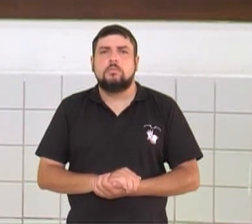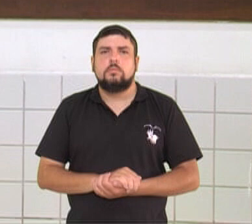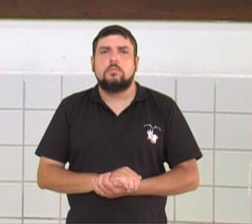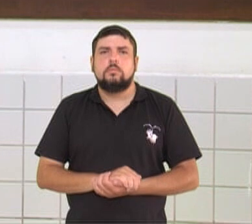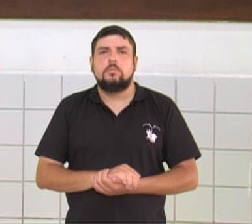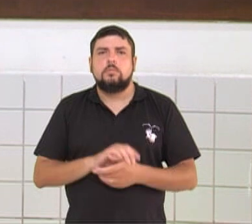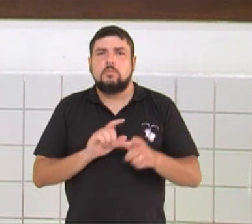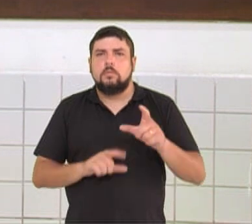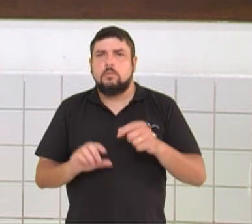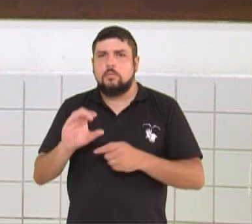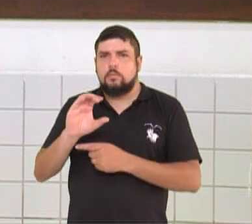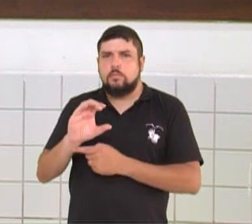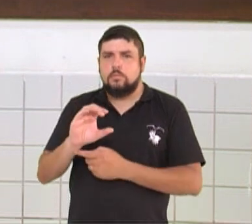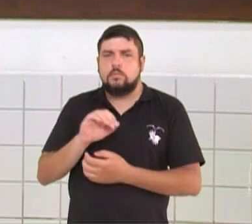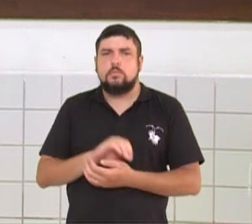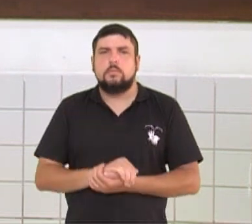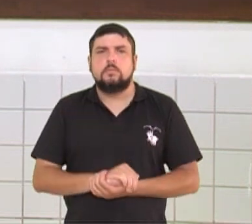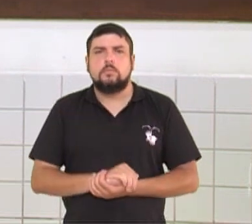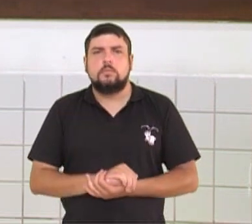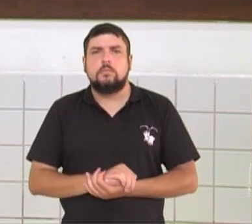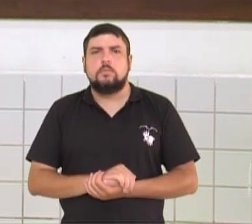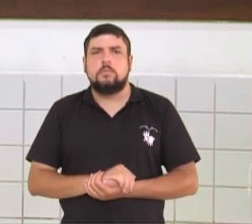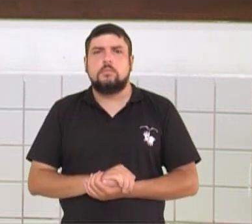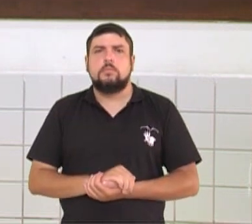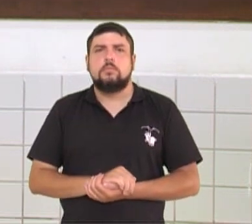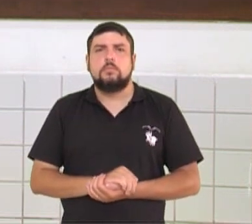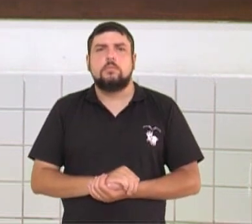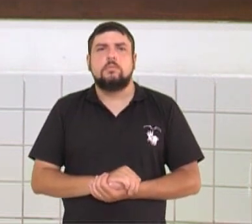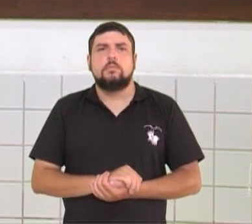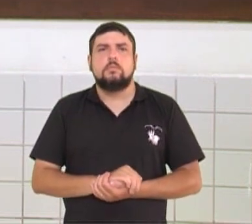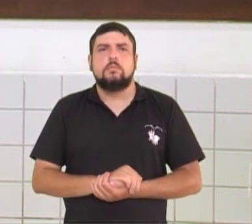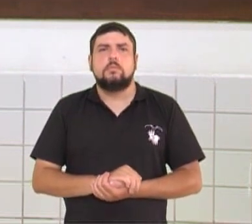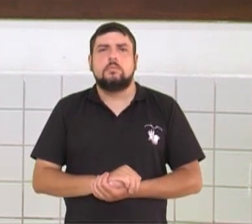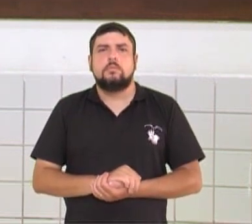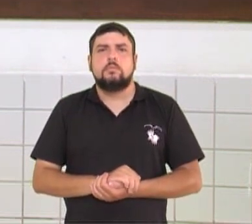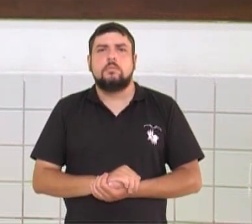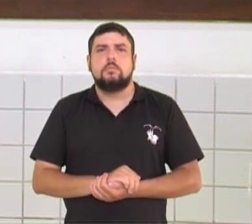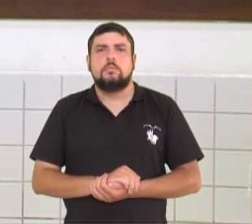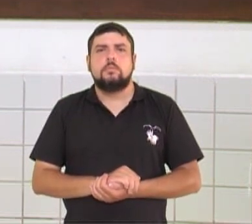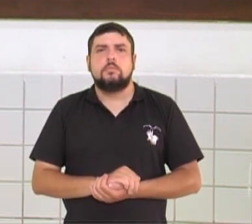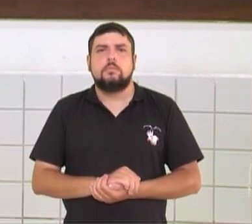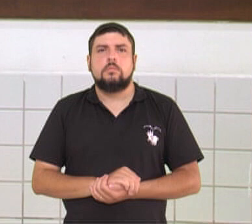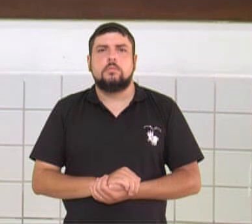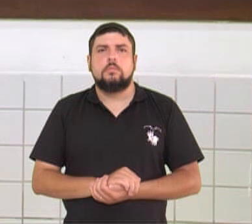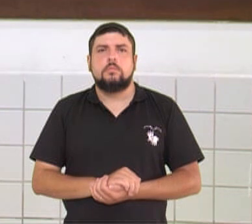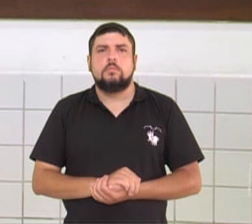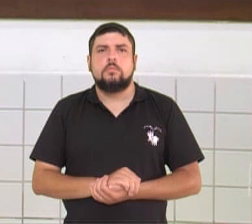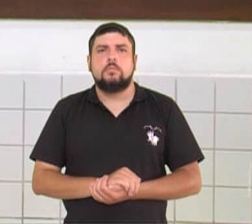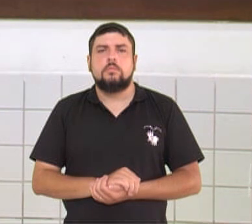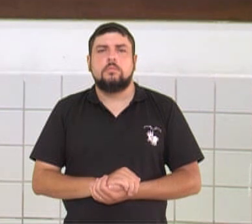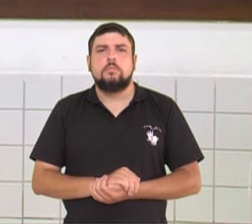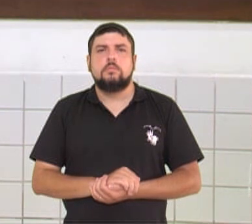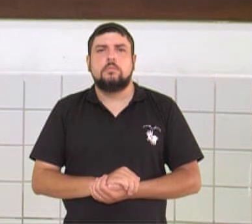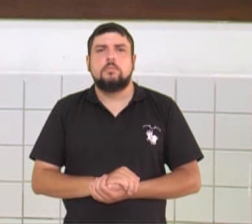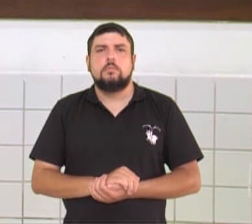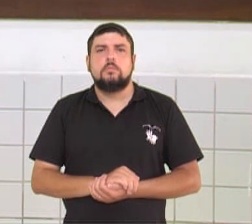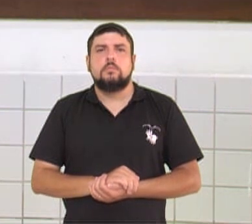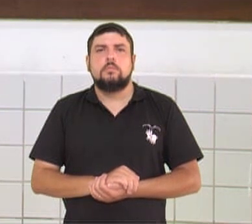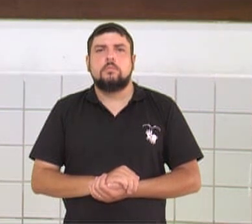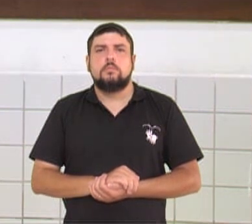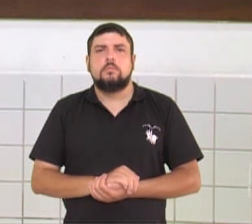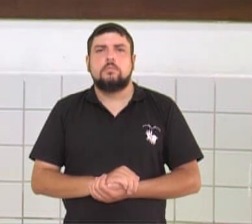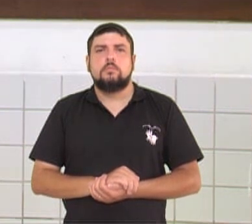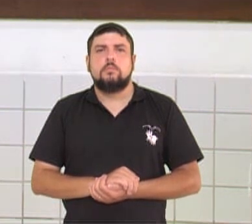menos 15. Essa representação também poderia ter sido dada assim, ó. Começa no menos 15,